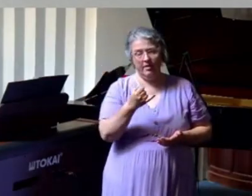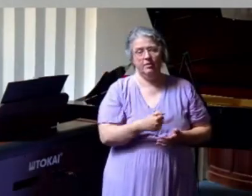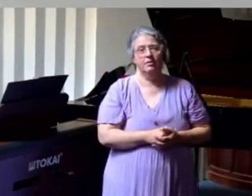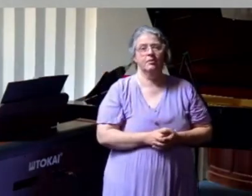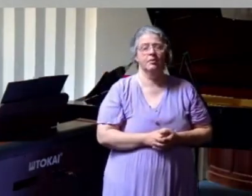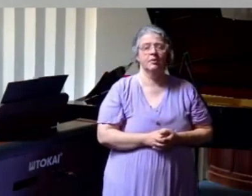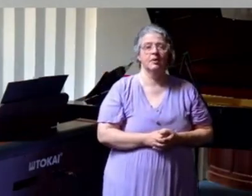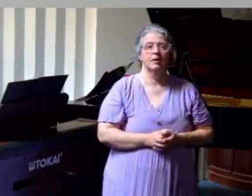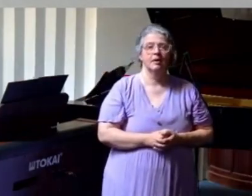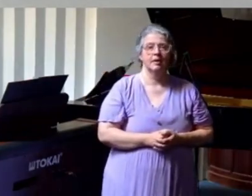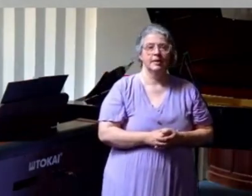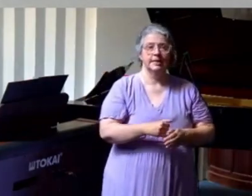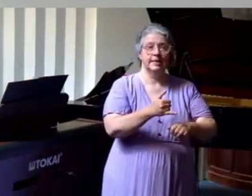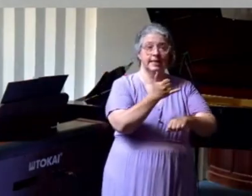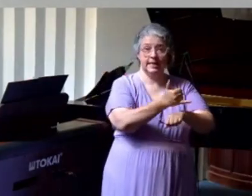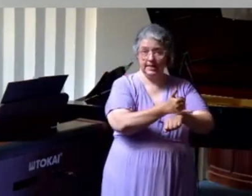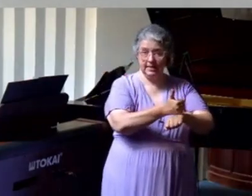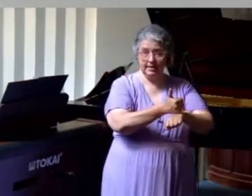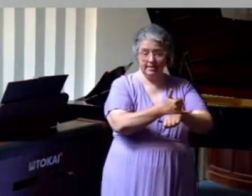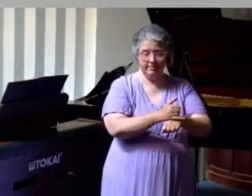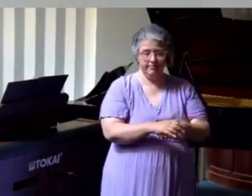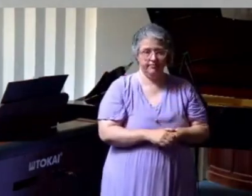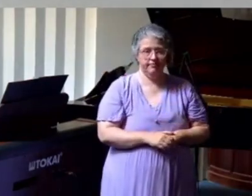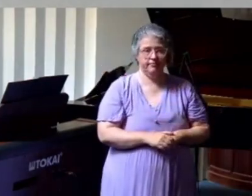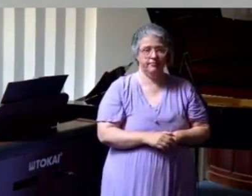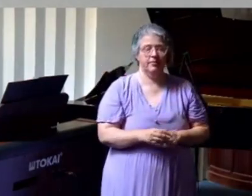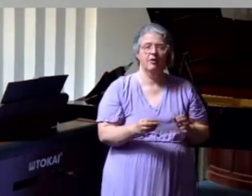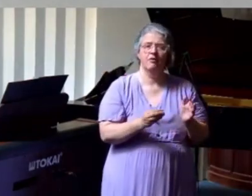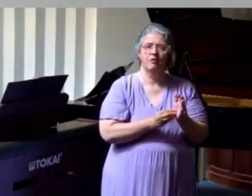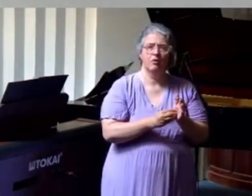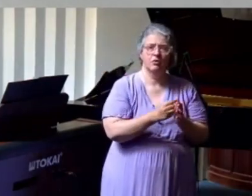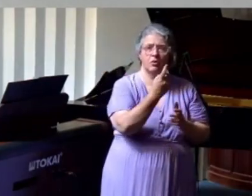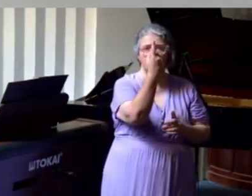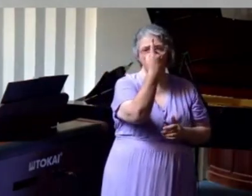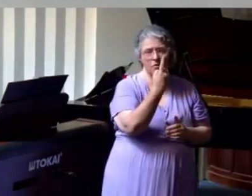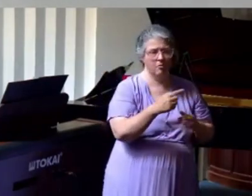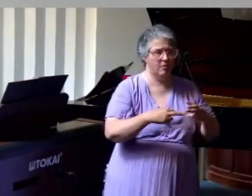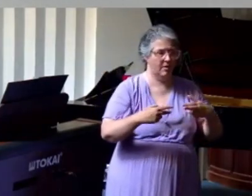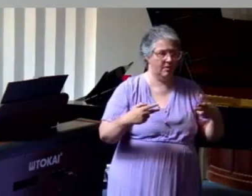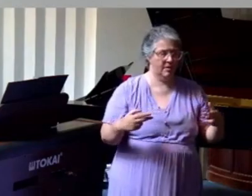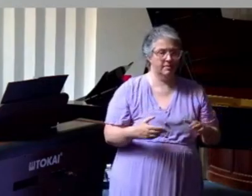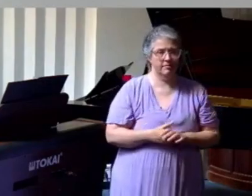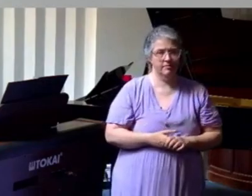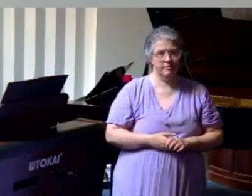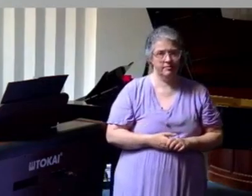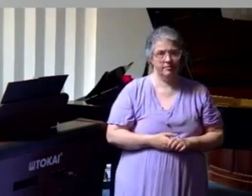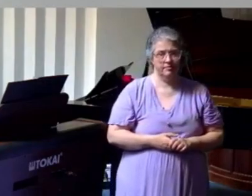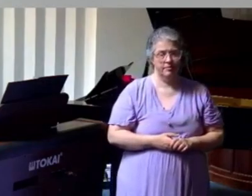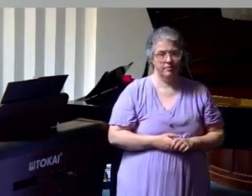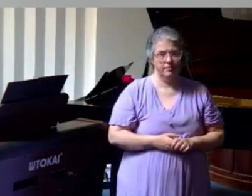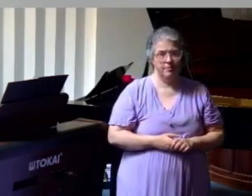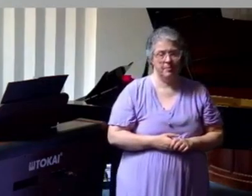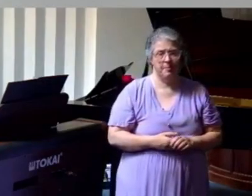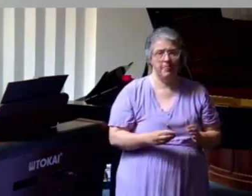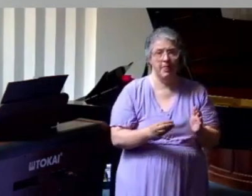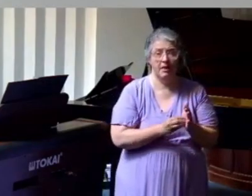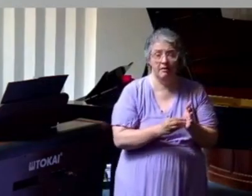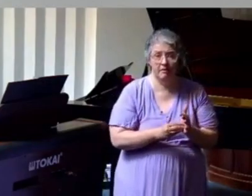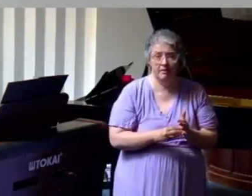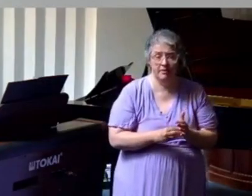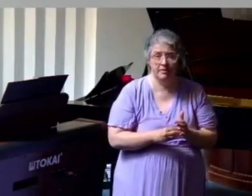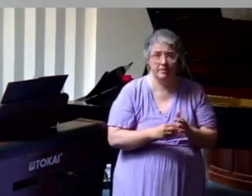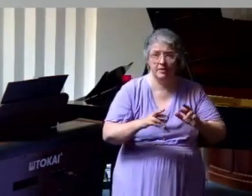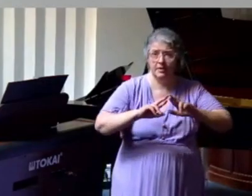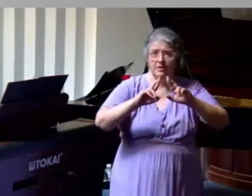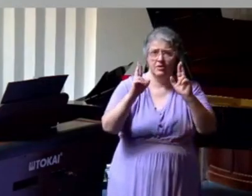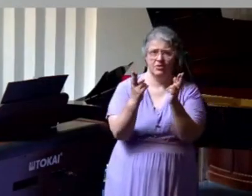naquele lugar, faltou uma coisinha, o texto parece mostrar. Tão somente no